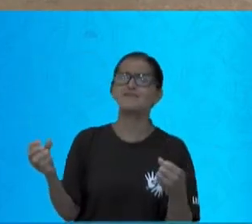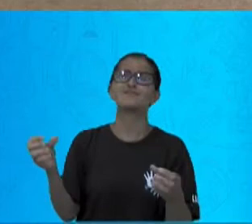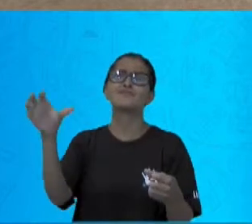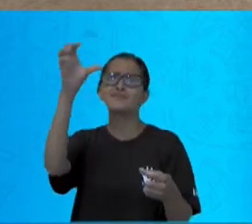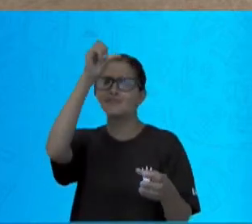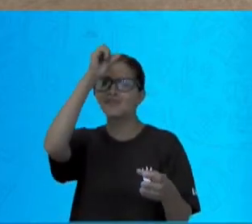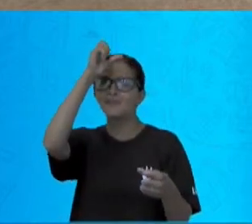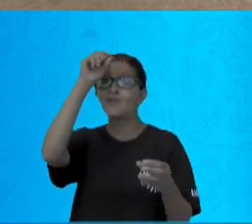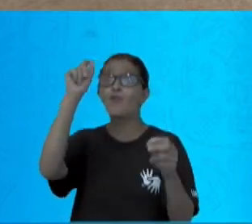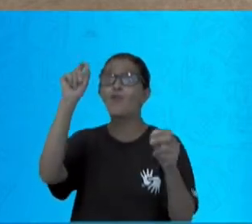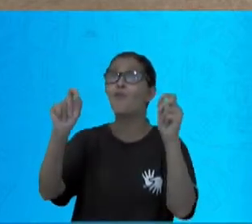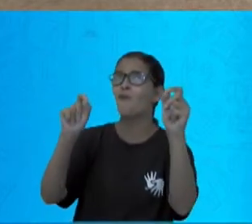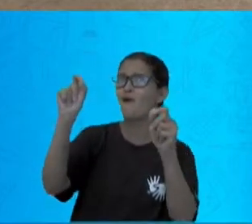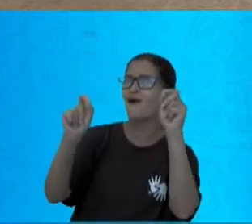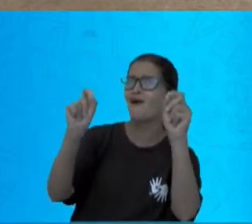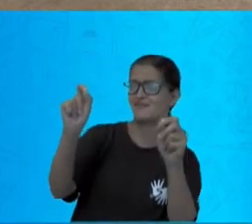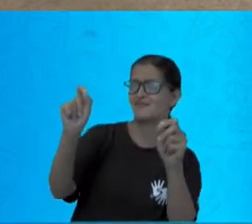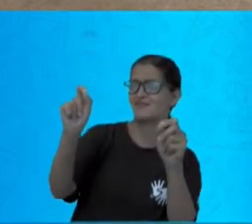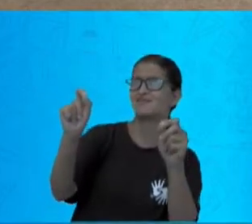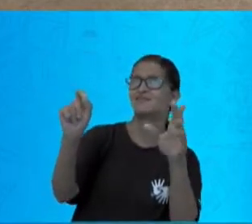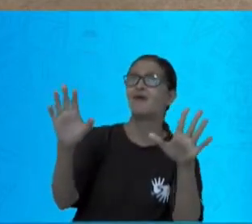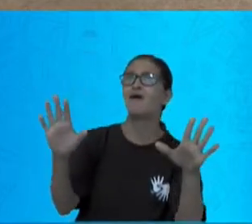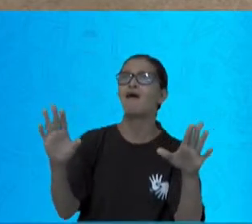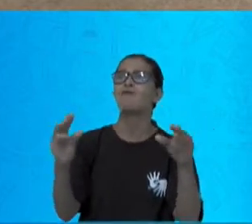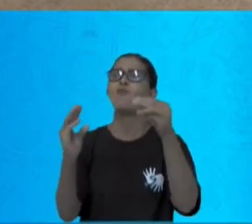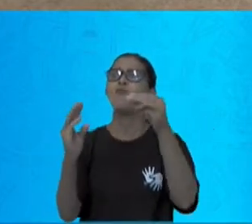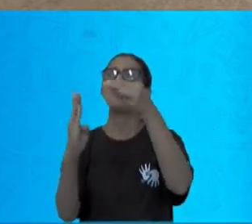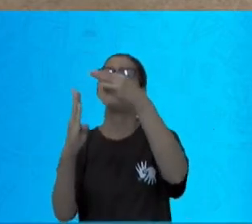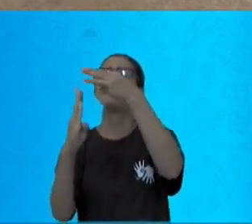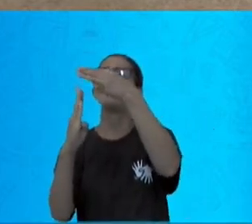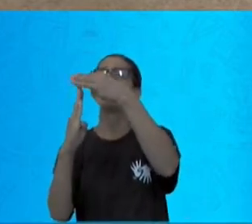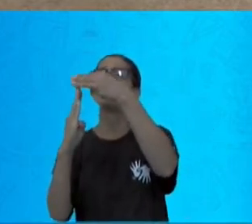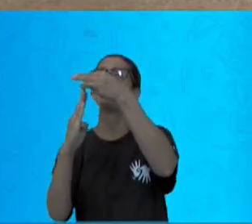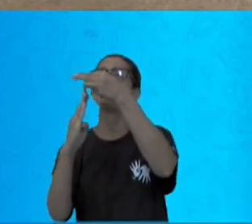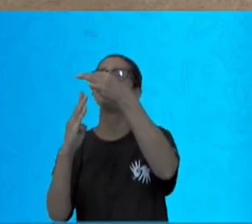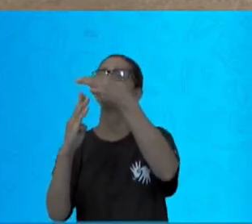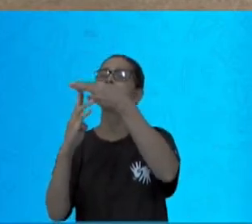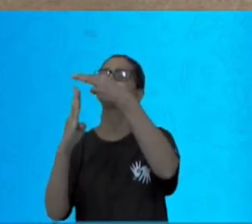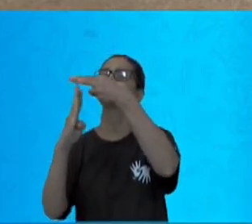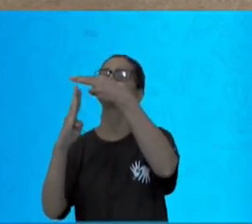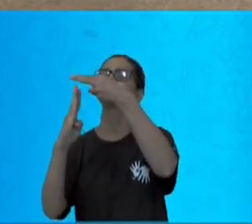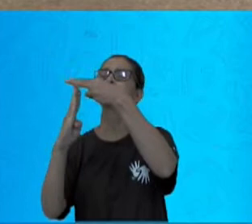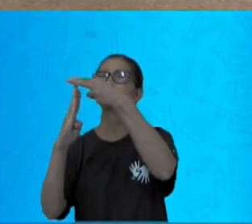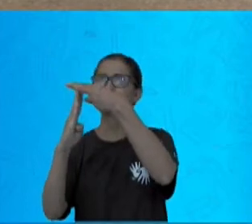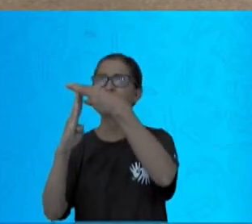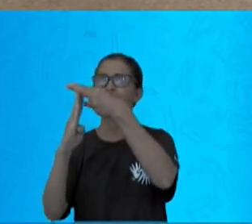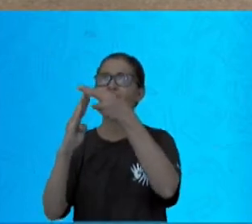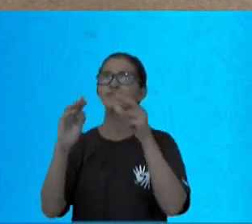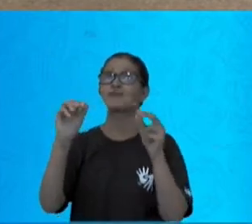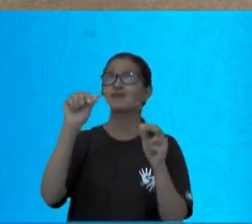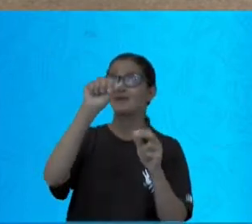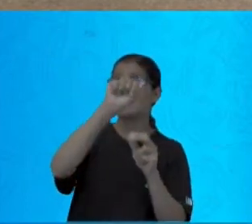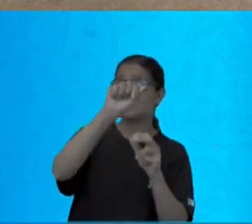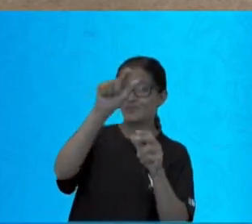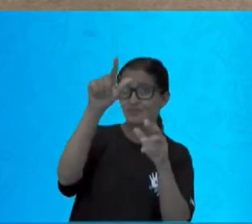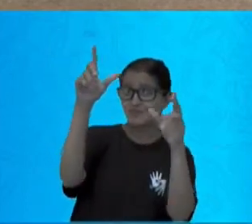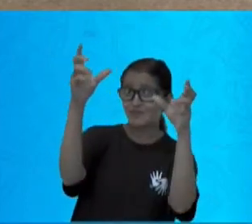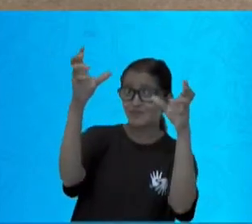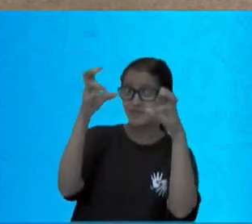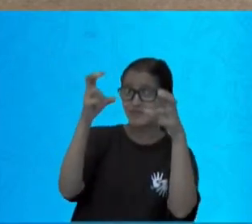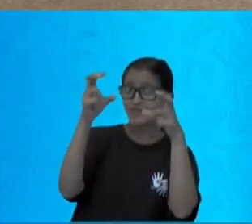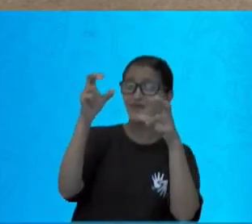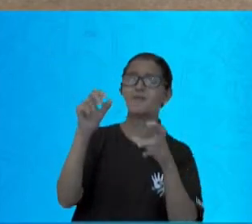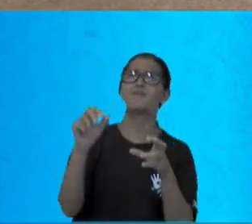uma multiplicação de fatores iguais. Então veja bem, eu tenho aqui A elevado a N, que é